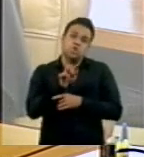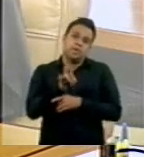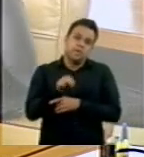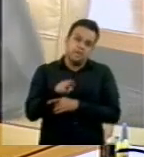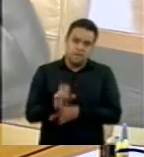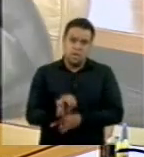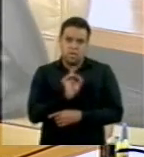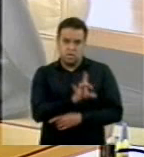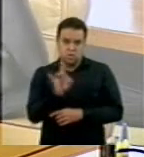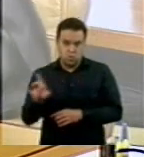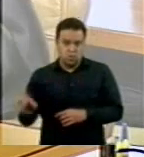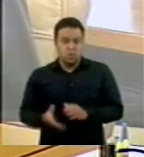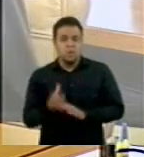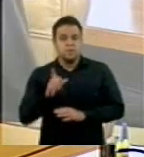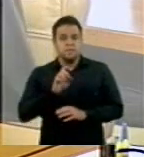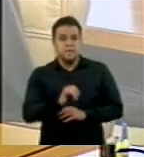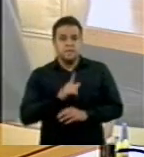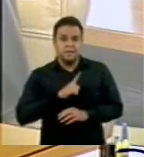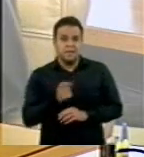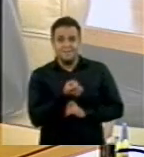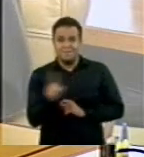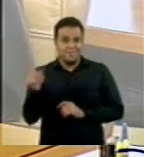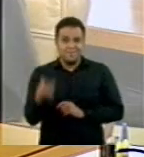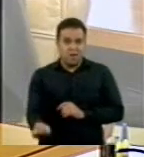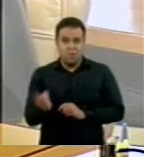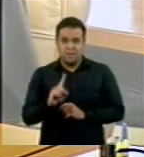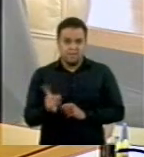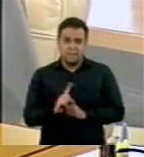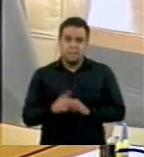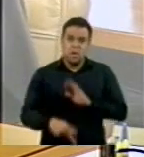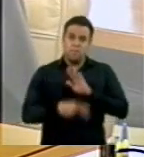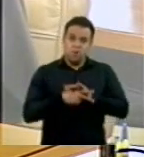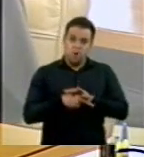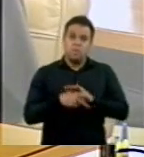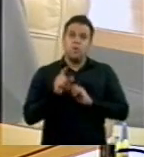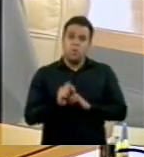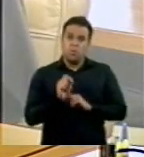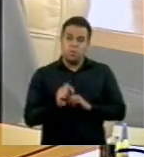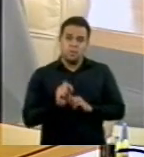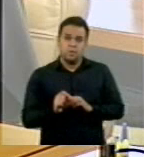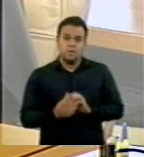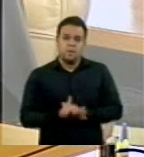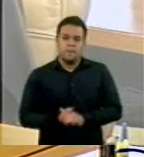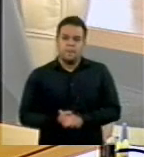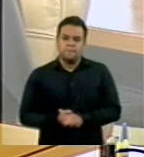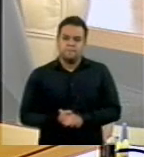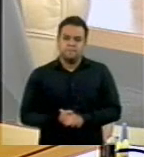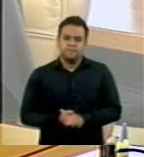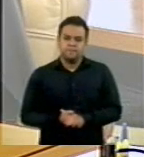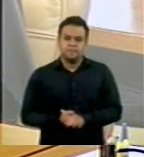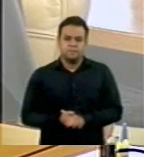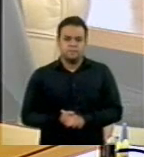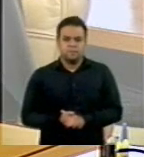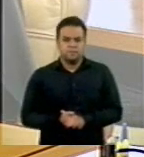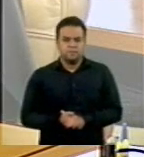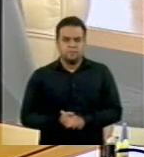quer venha da negação da sua própria dimensão existencial,